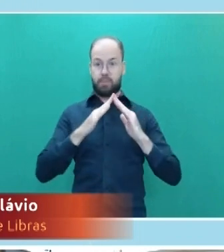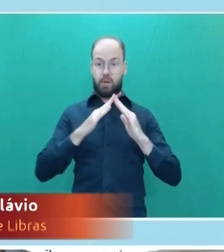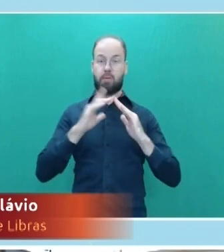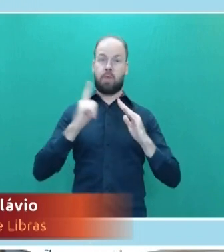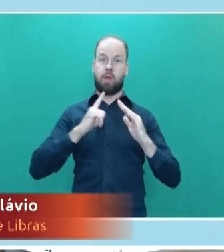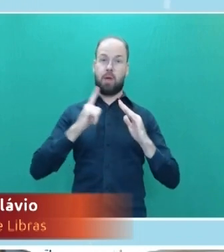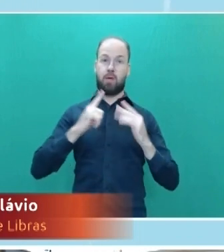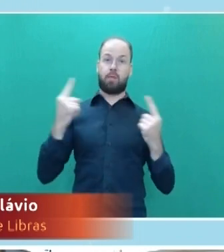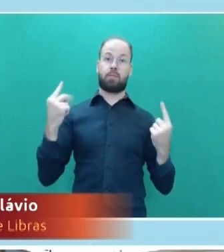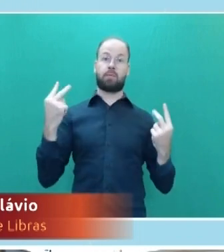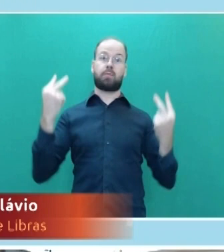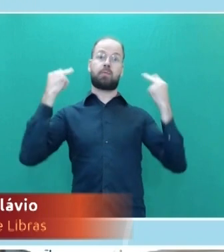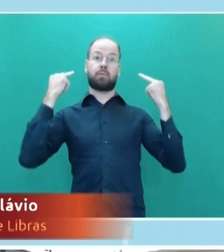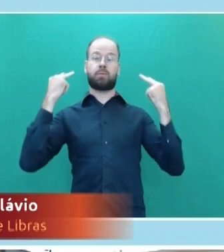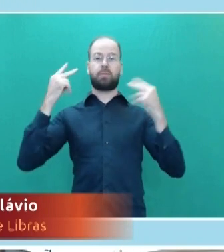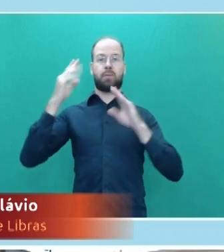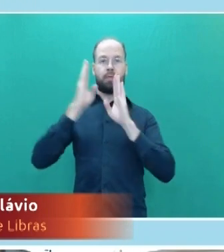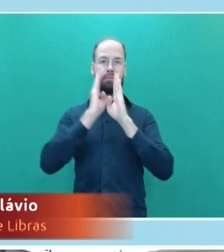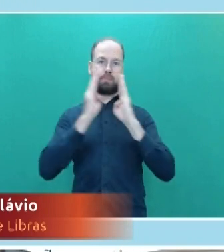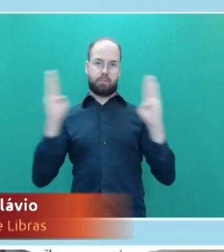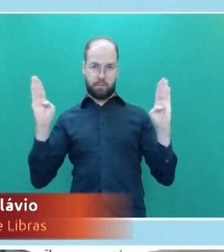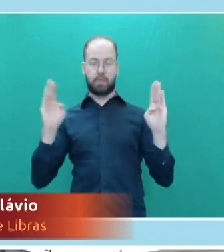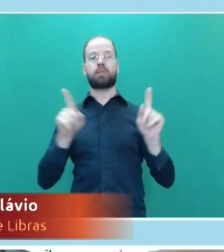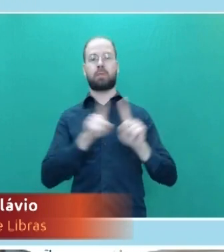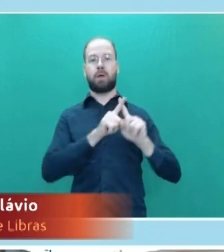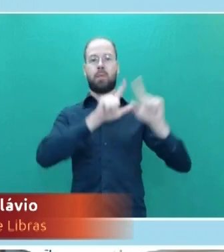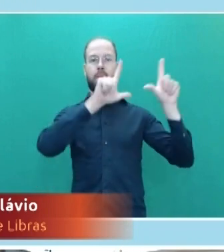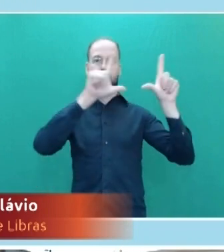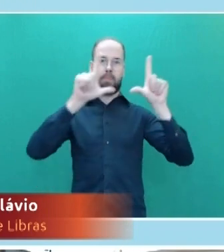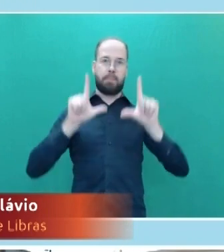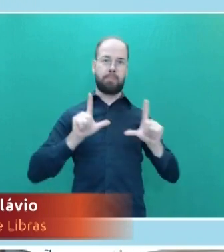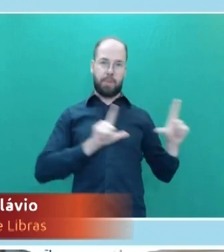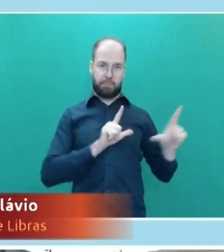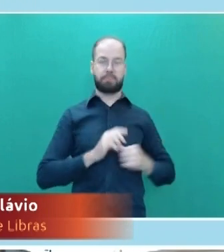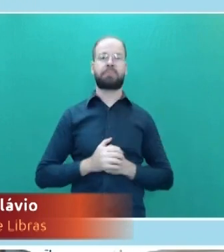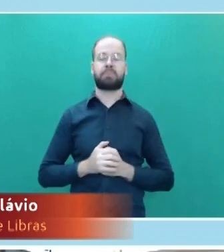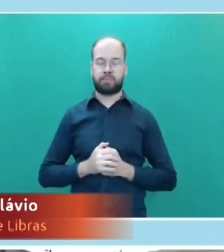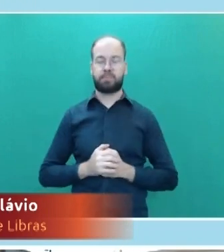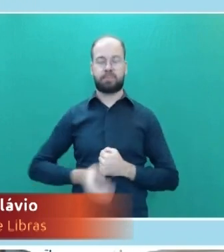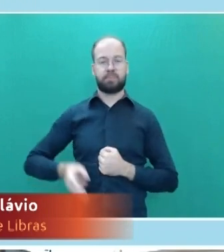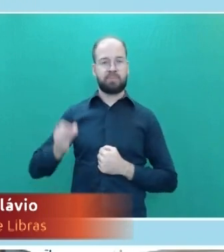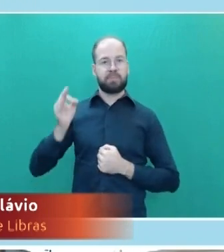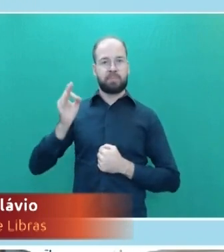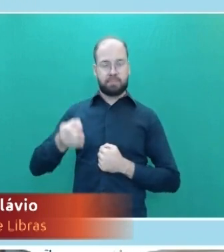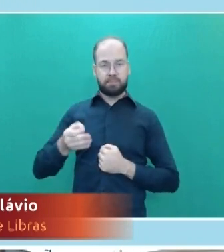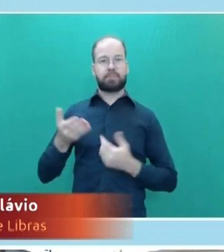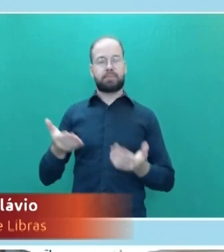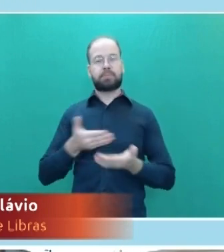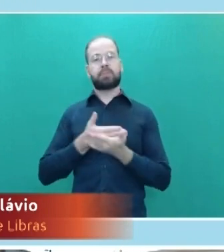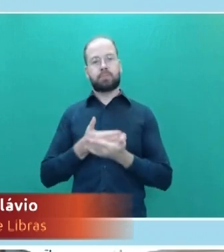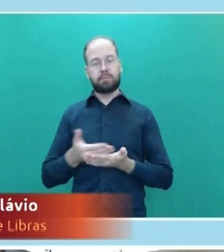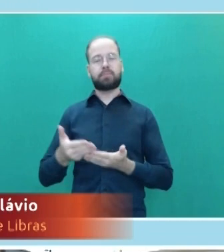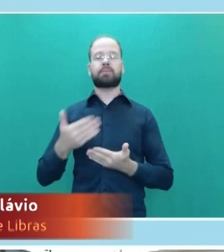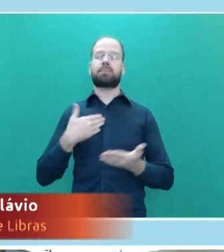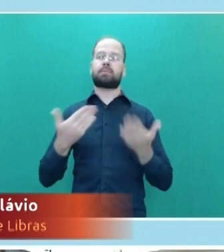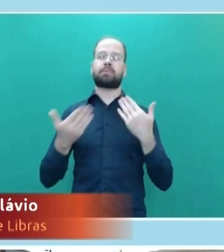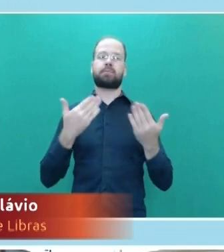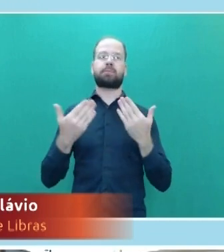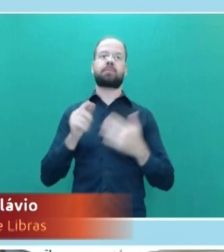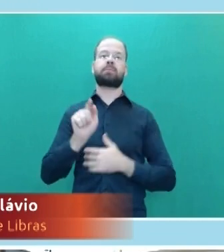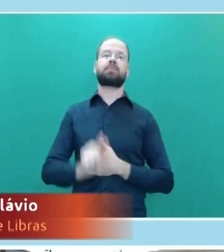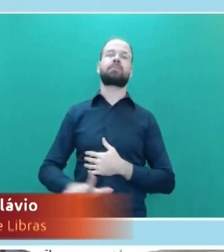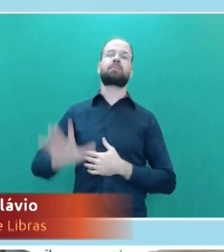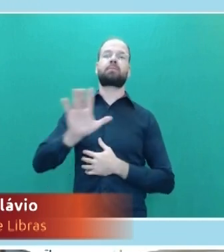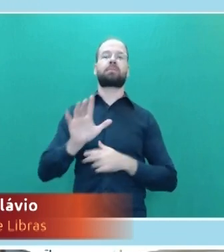algumas estantes com alguns livros e alguns quadros. Tá certo. Bom, para a gente começar, queria falar de uma forma mais geral sobre o mercado de